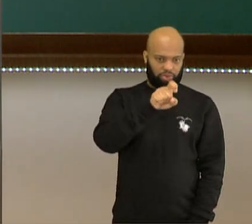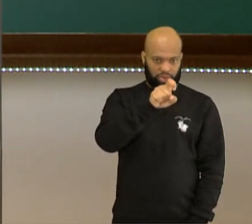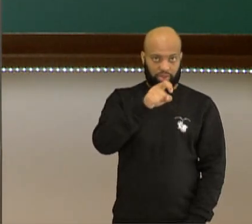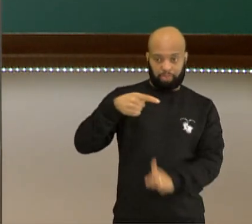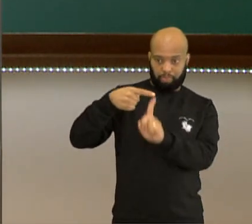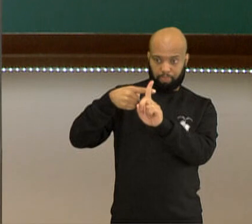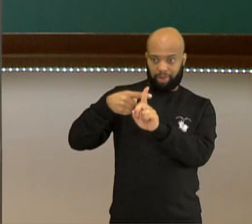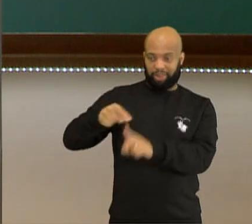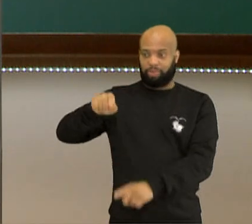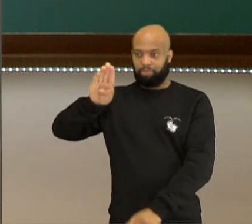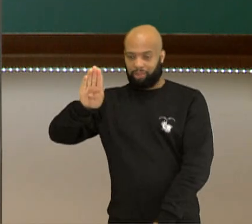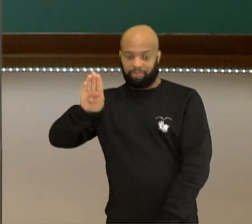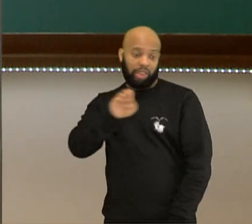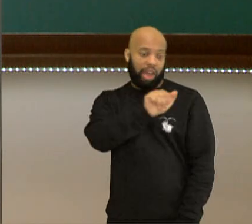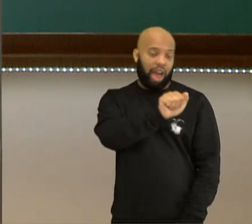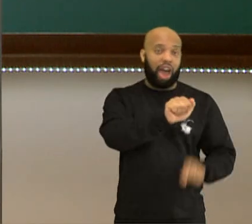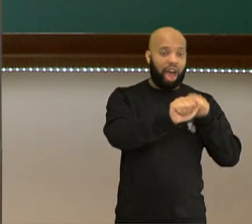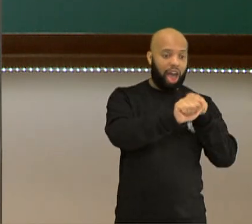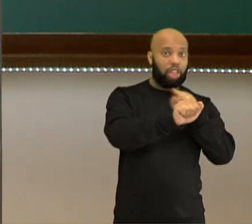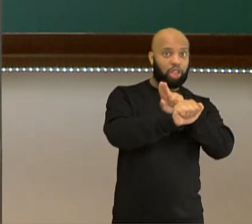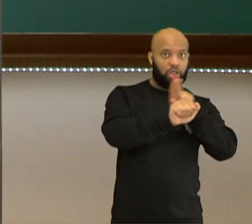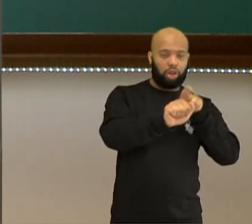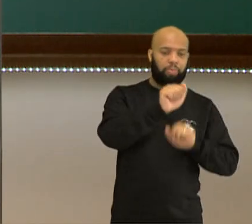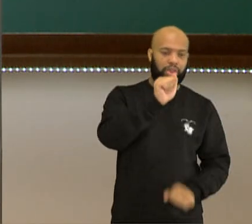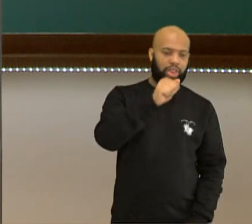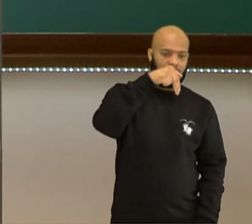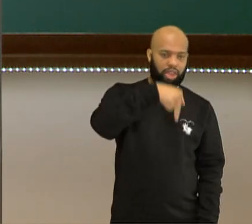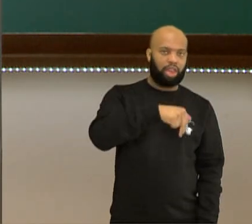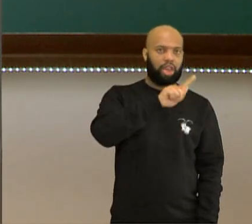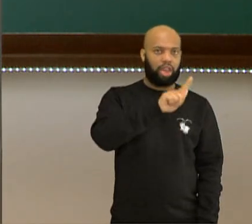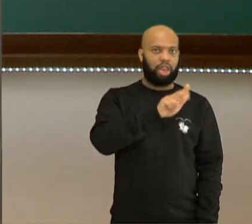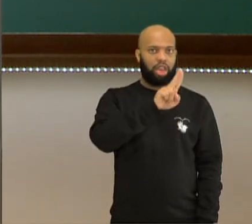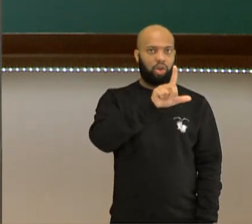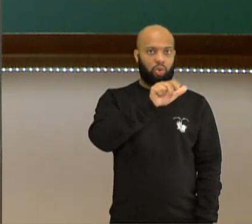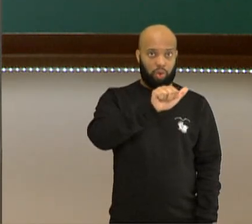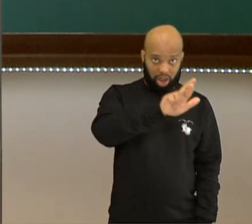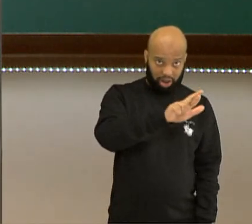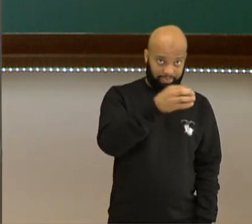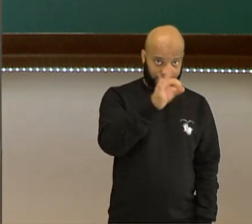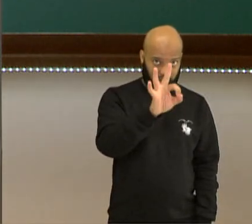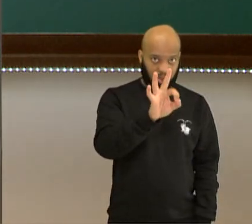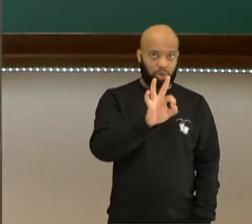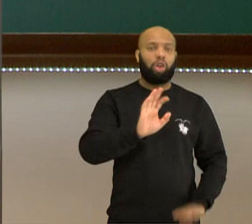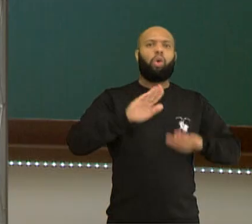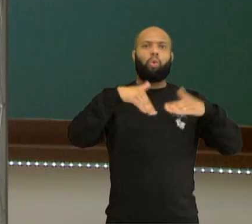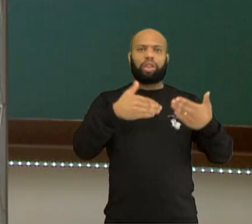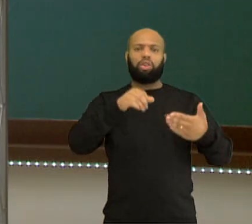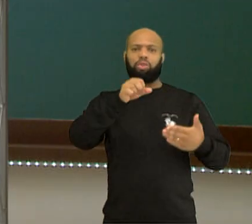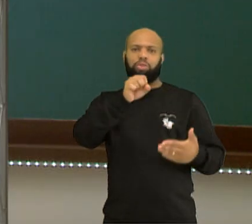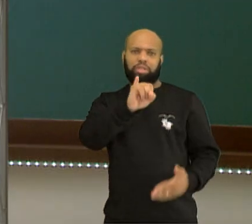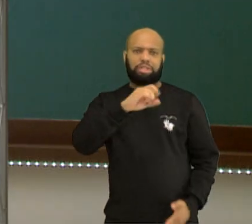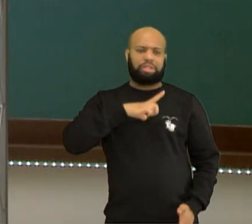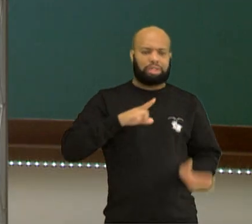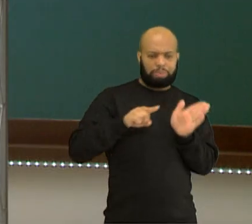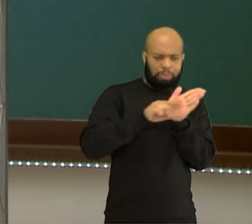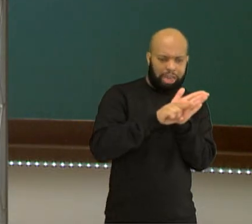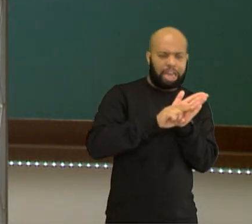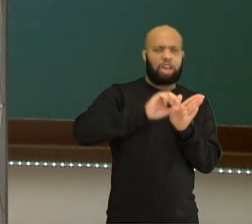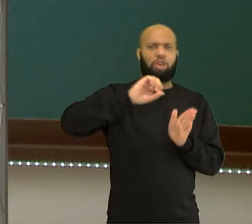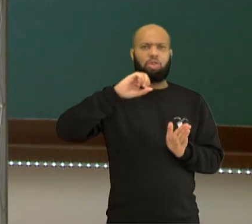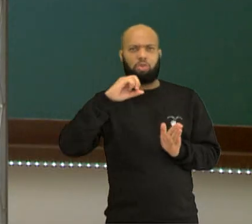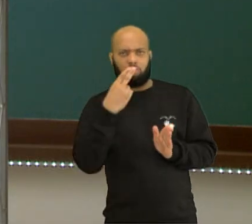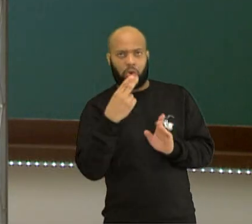ou negativo, se a função é crescente ou decrescente? Será? Então, isso mesmo, né, gente? Então, se o valor